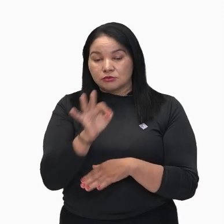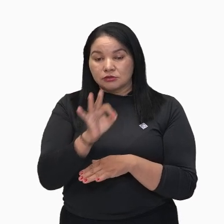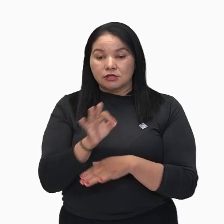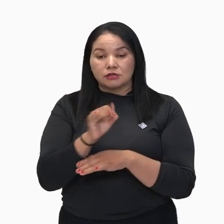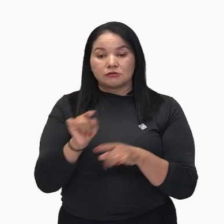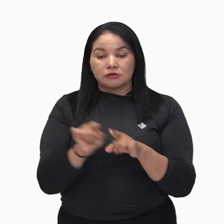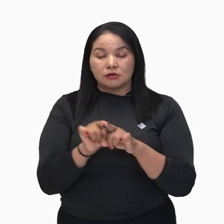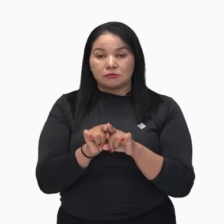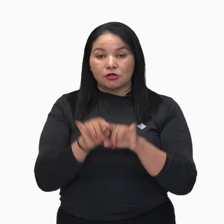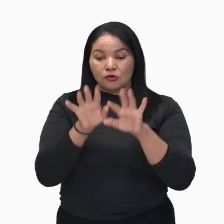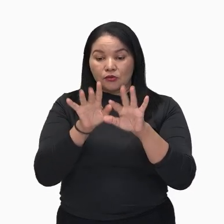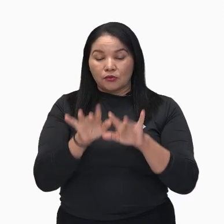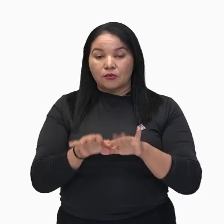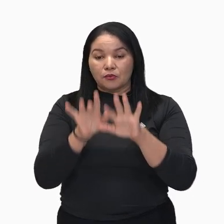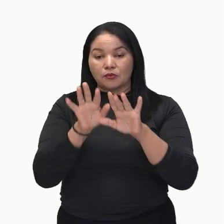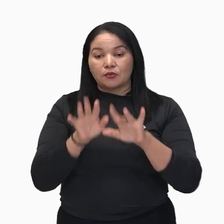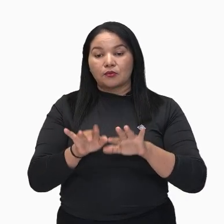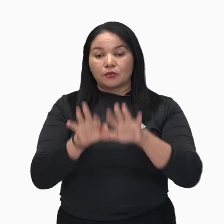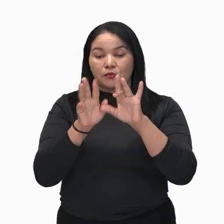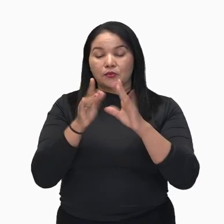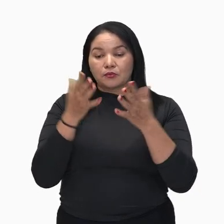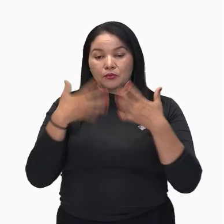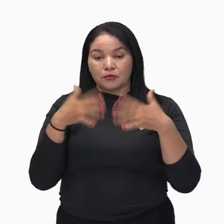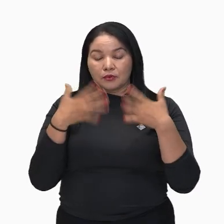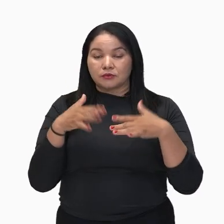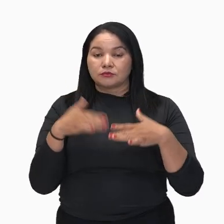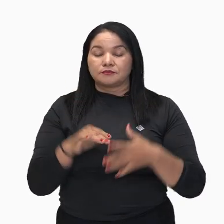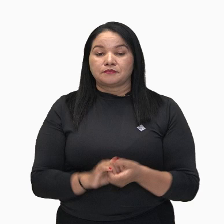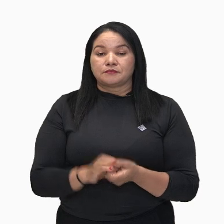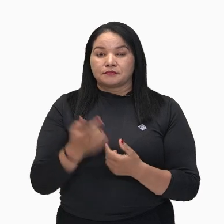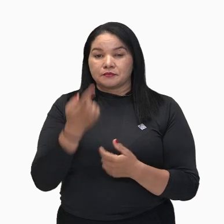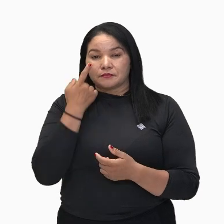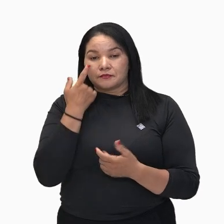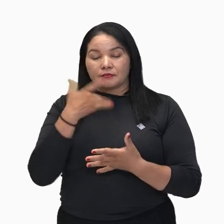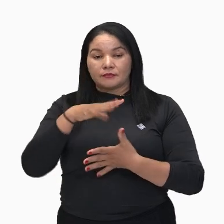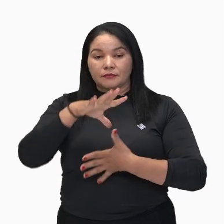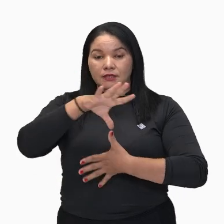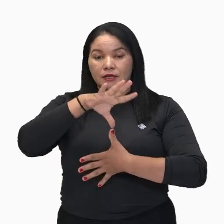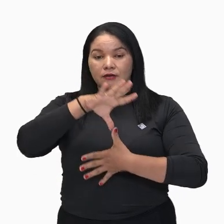gás natural. A partir deste mapa, gente, a gente pode